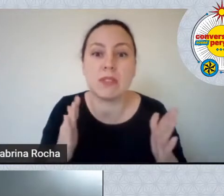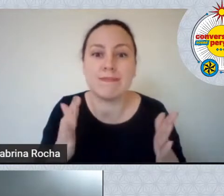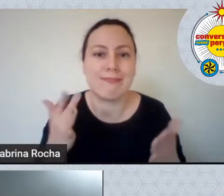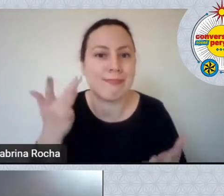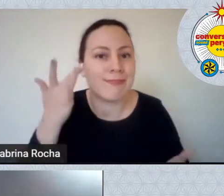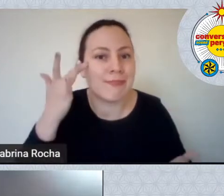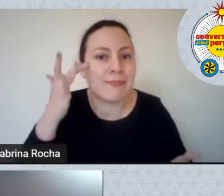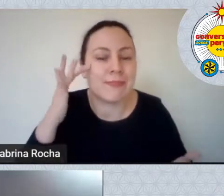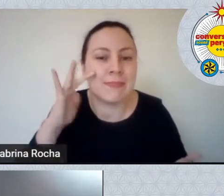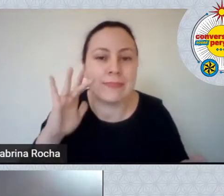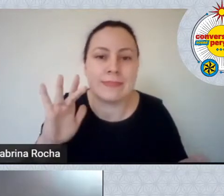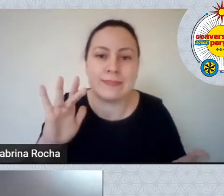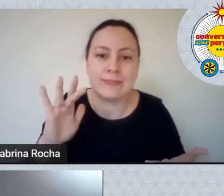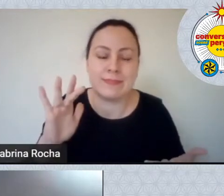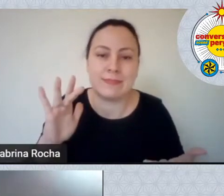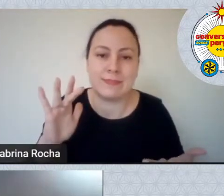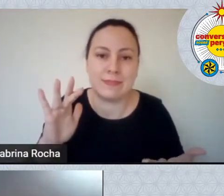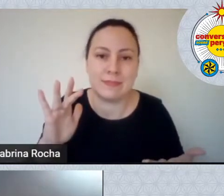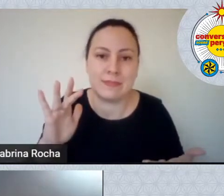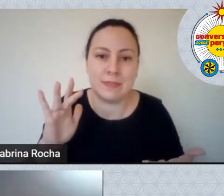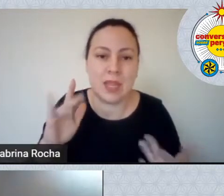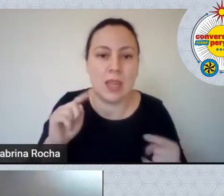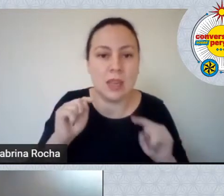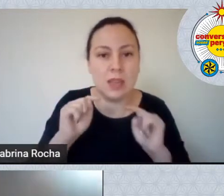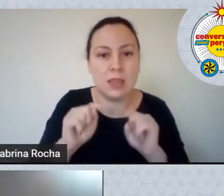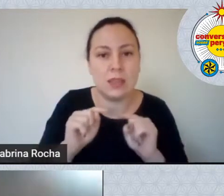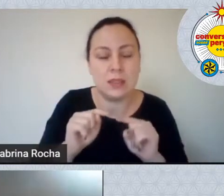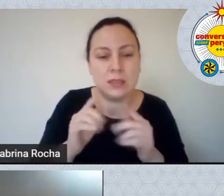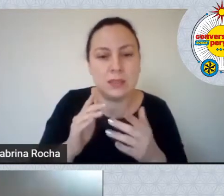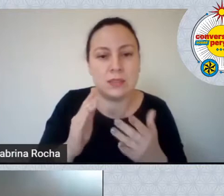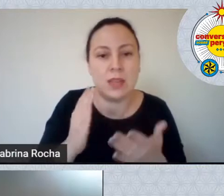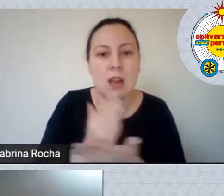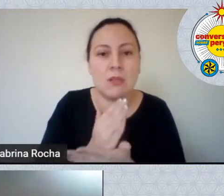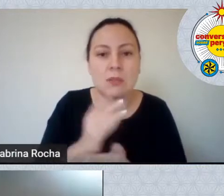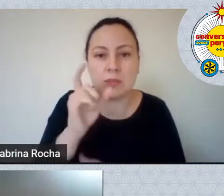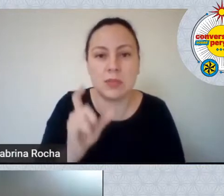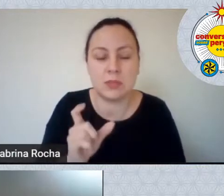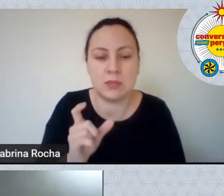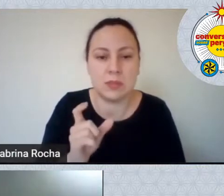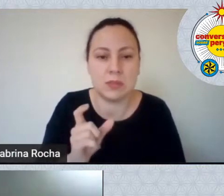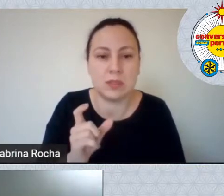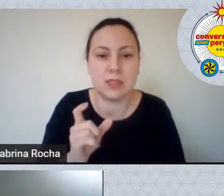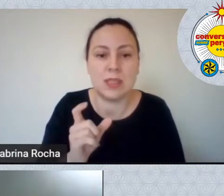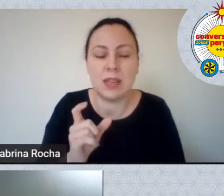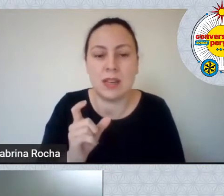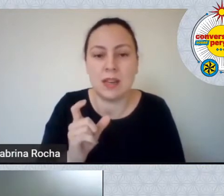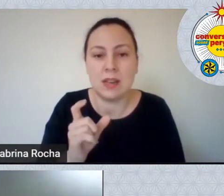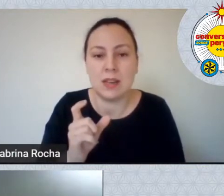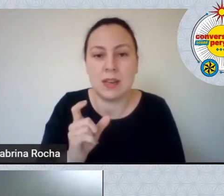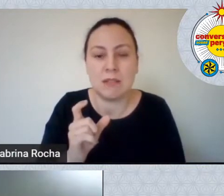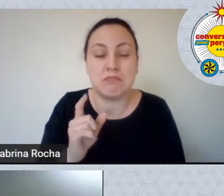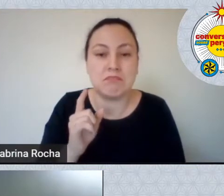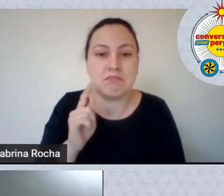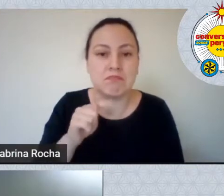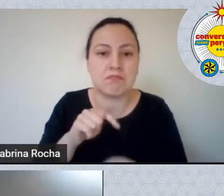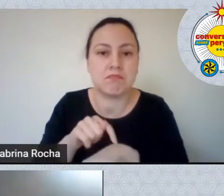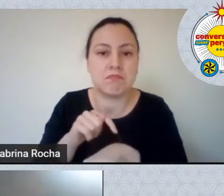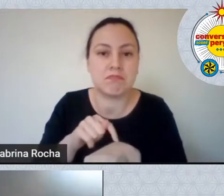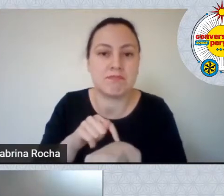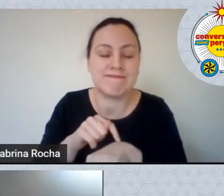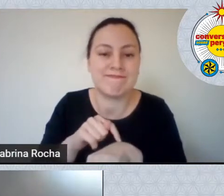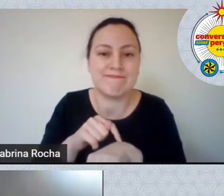Isso vai levar algumas pessoas, e depende um pouco da compleição psíquica, a momentos de